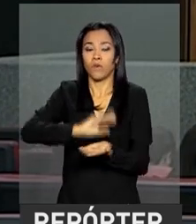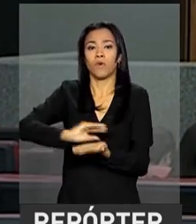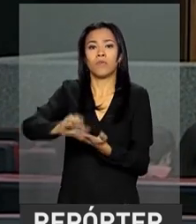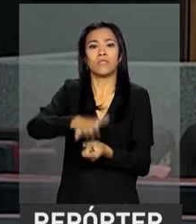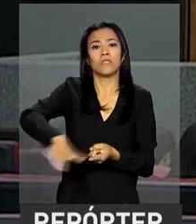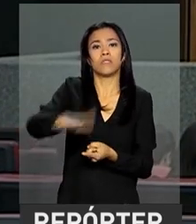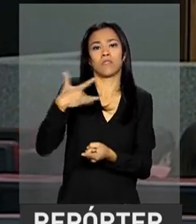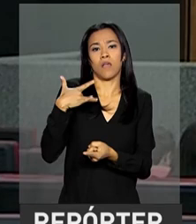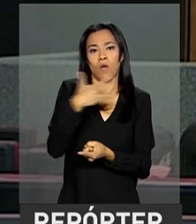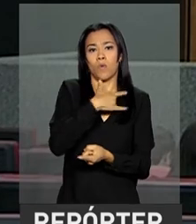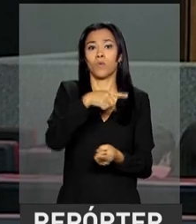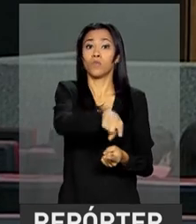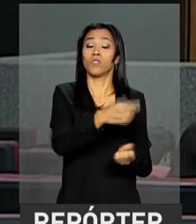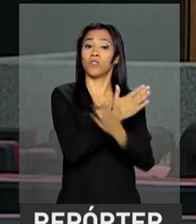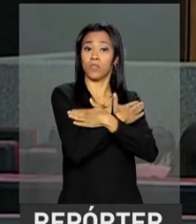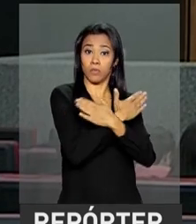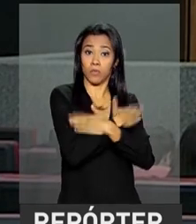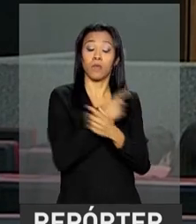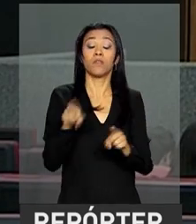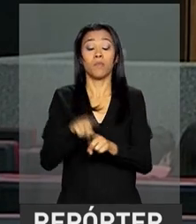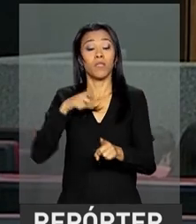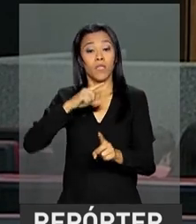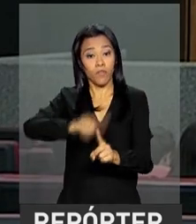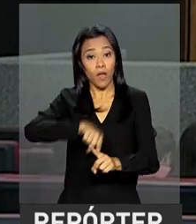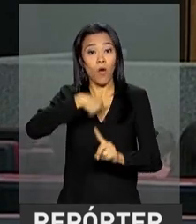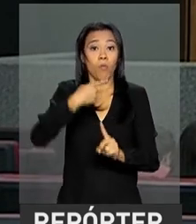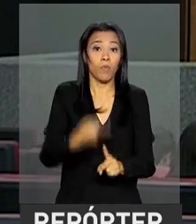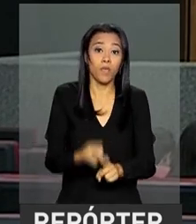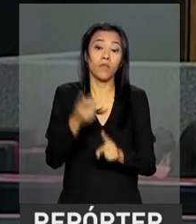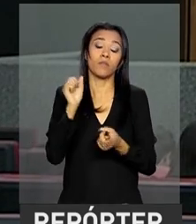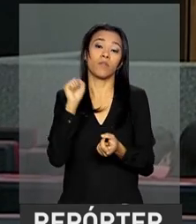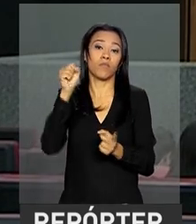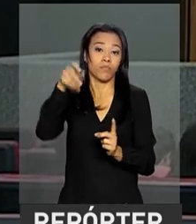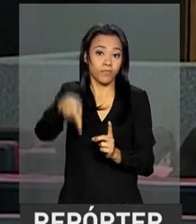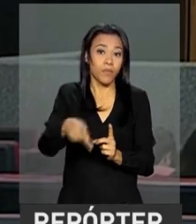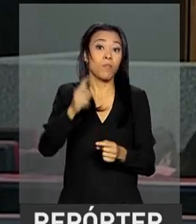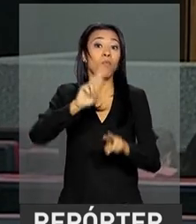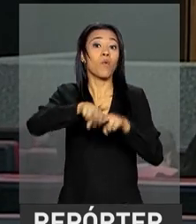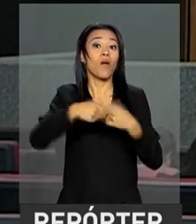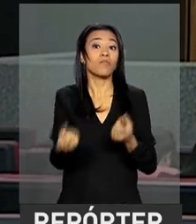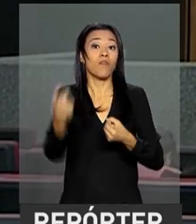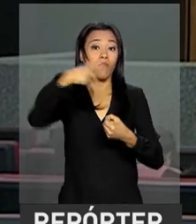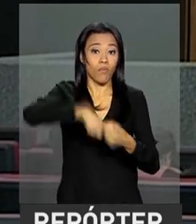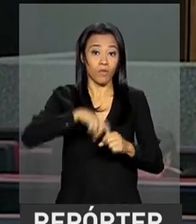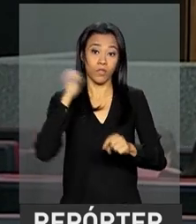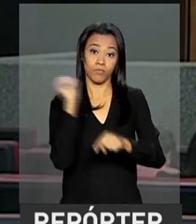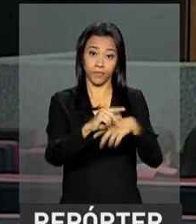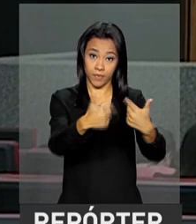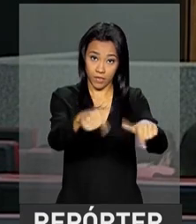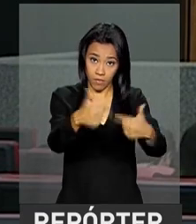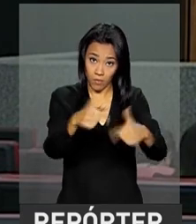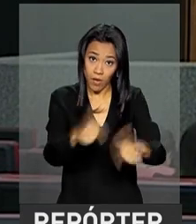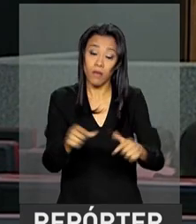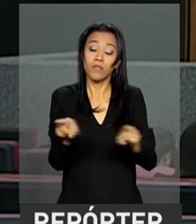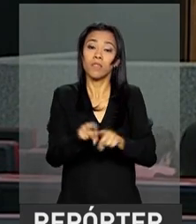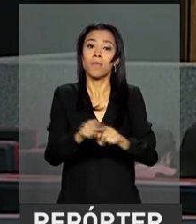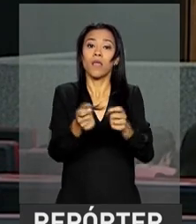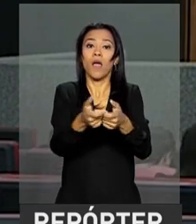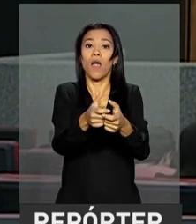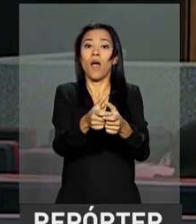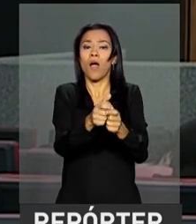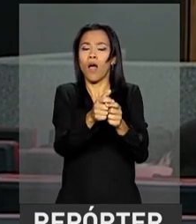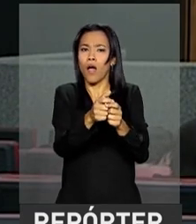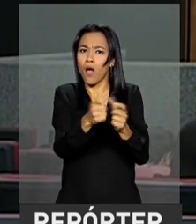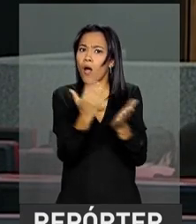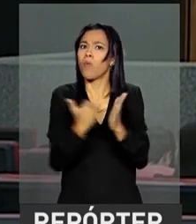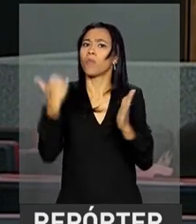houve um aumento da arrecadação da previdência social por conta da retomada da geração de empregos e também aumento das receitas com